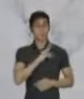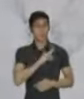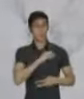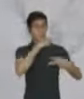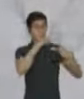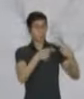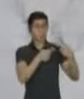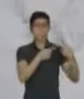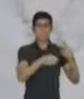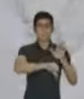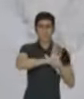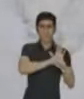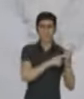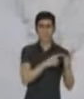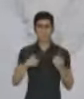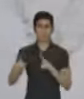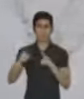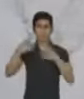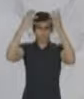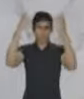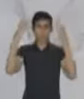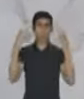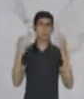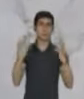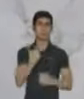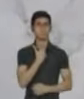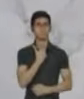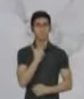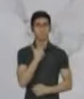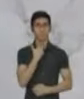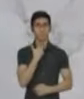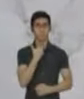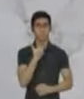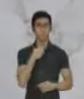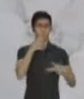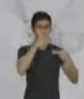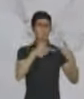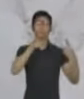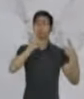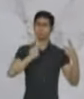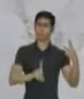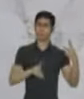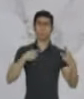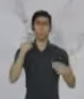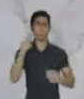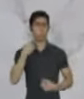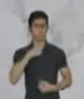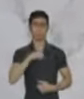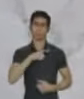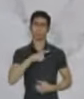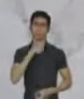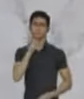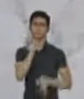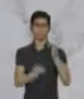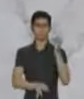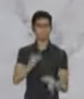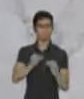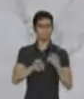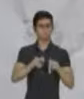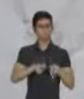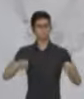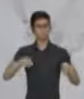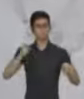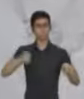direitos humanos eu defendo que eles têm direito advogado o julgamento justo devido processo legal